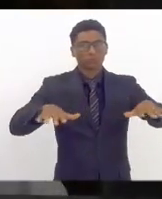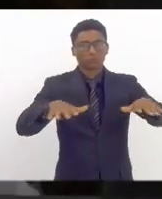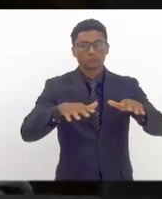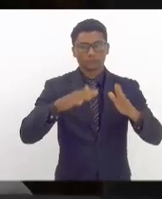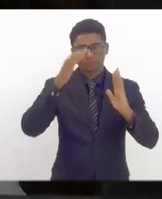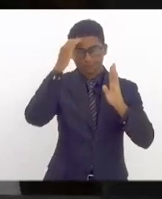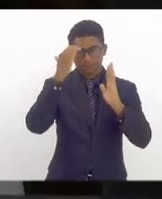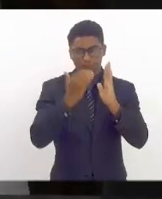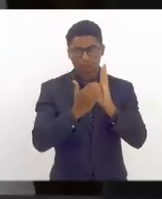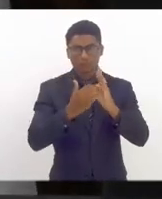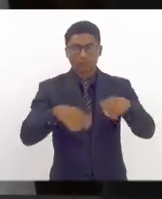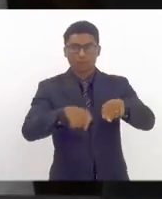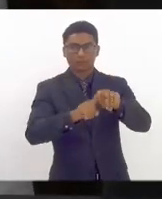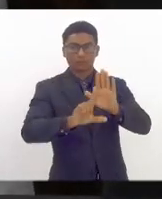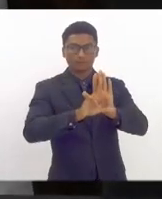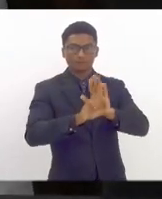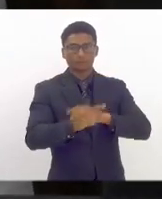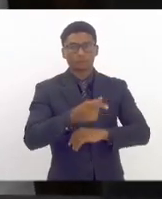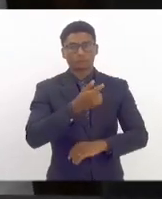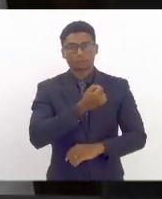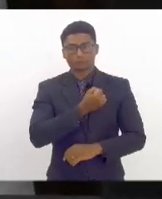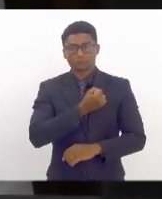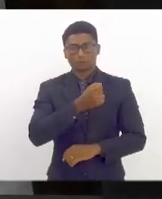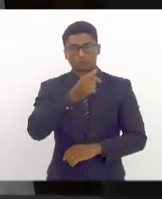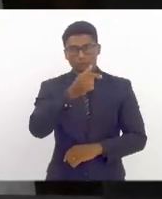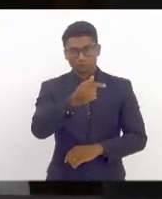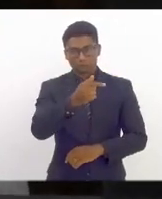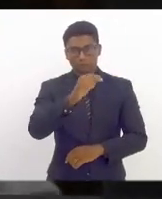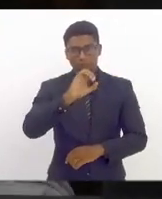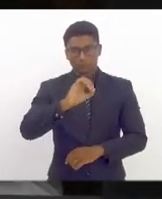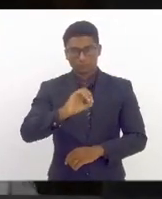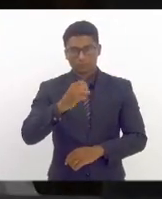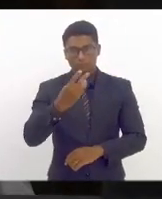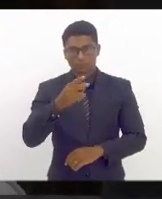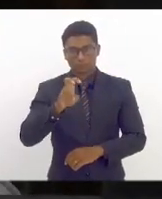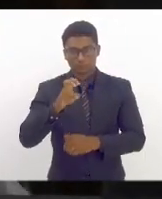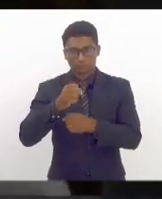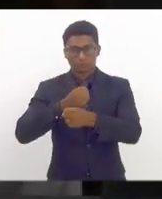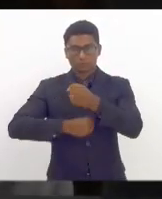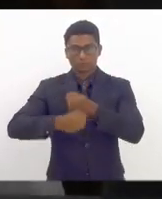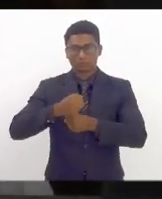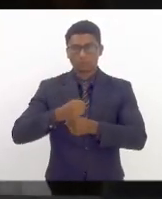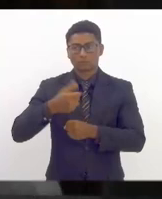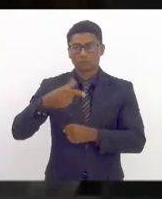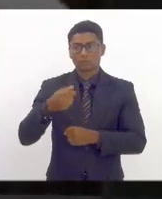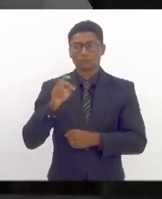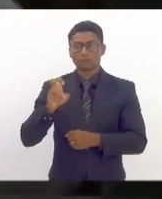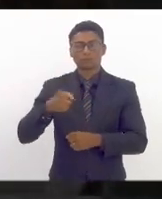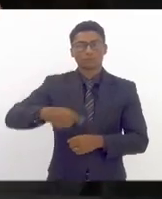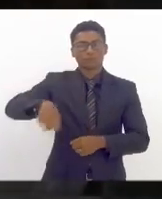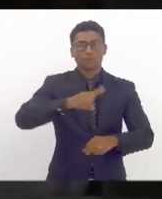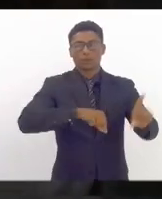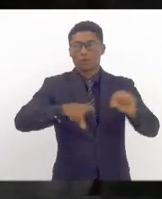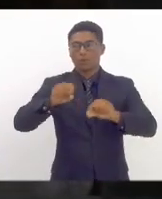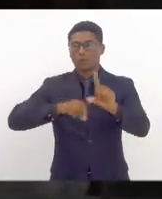da Lei 7.035/ 2015 selecionamos